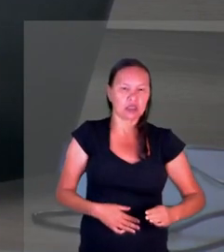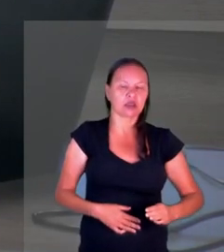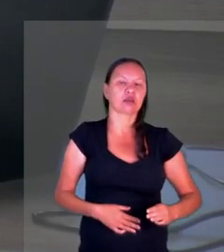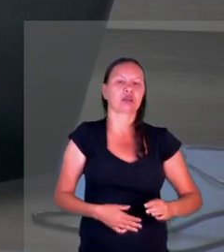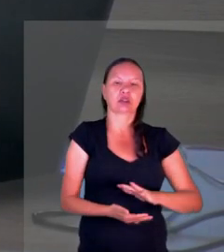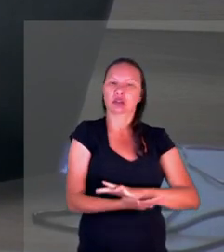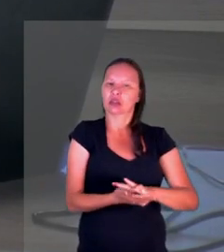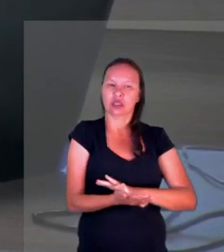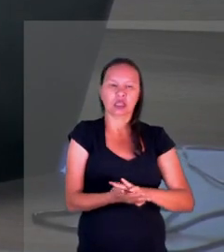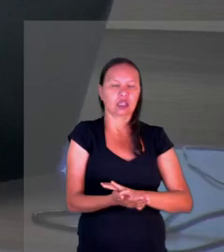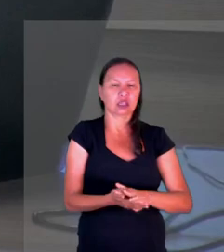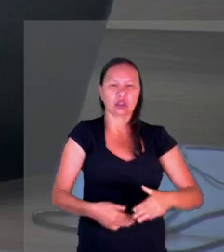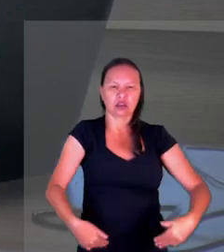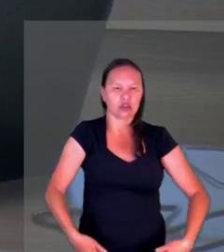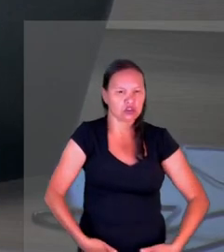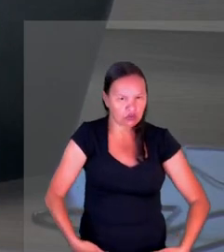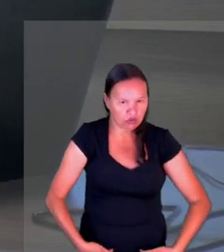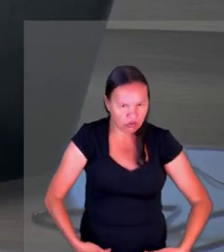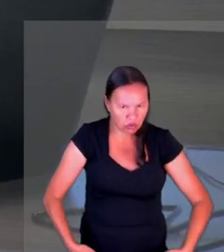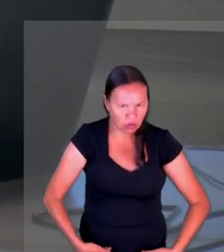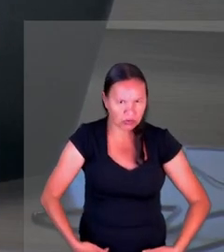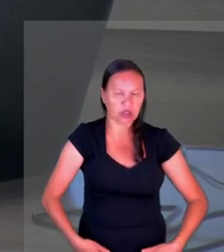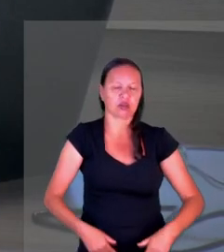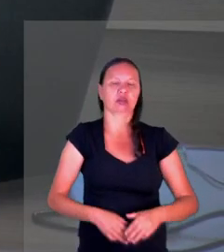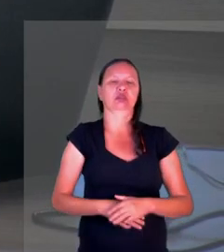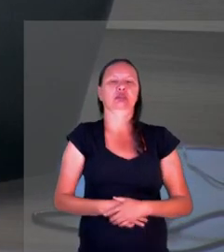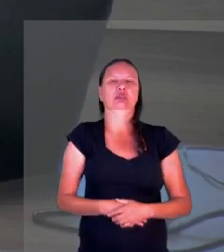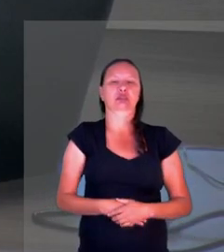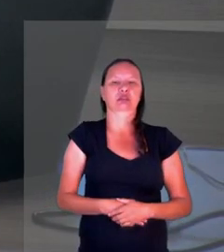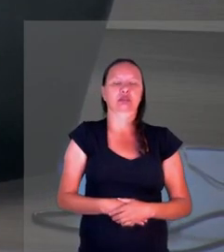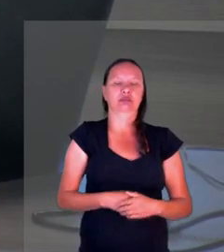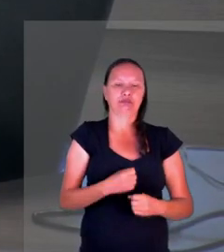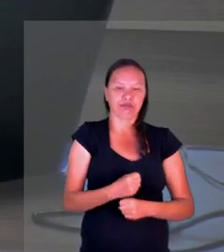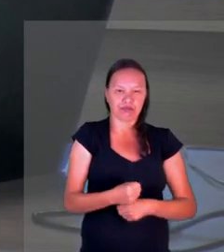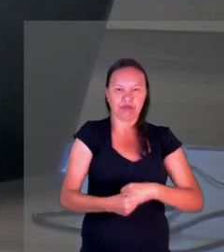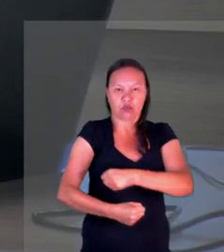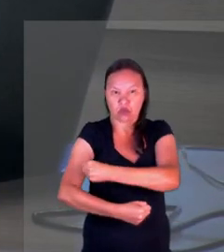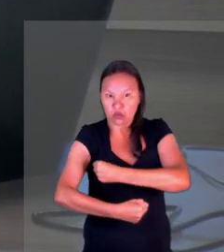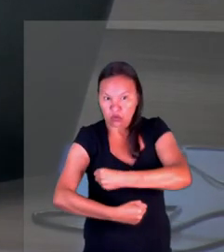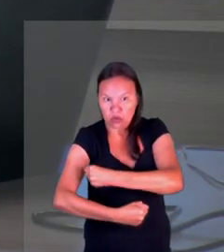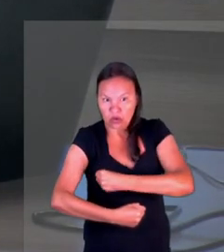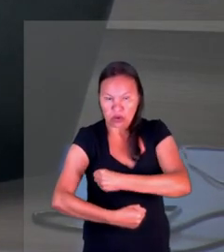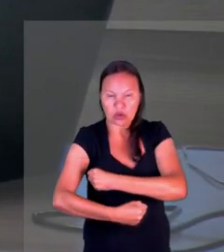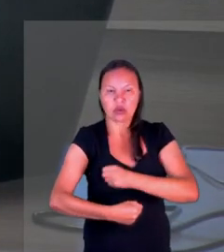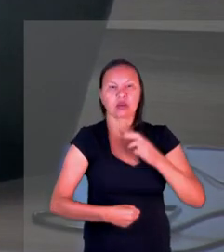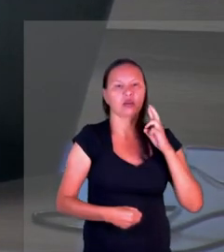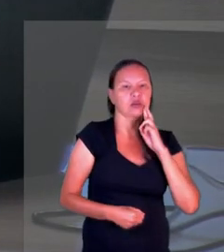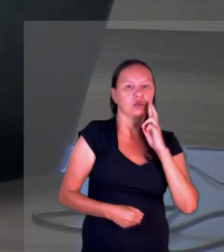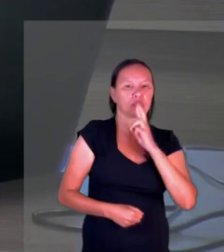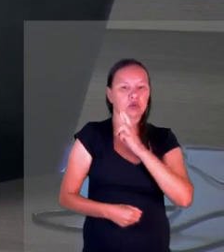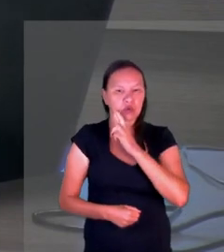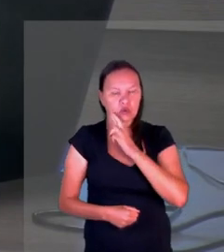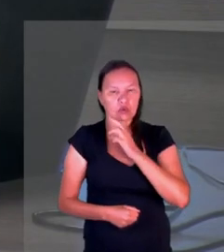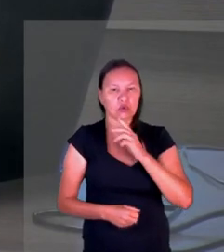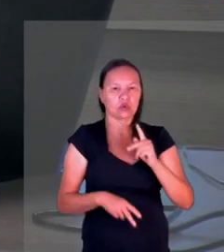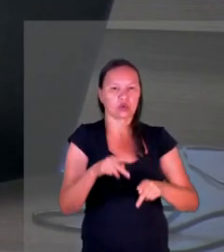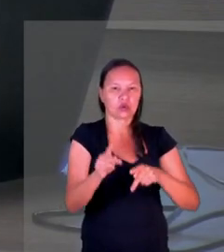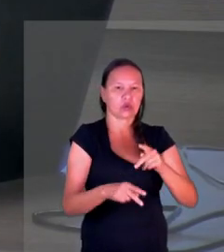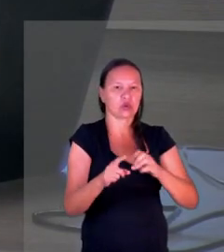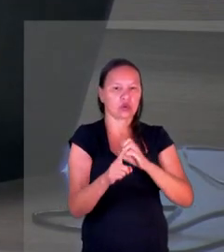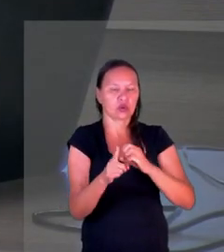certo lá eles estimulam as cozinhas solidárias eh produziram